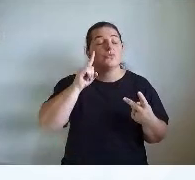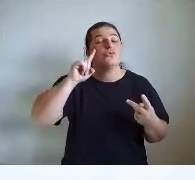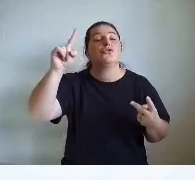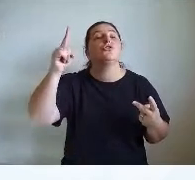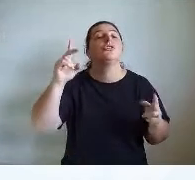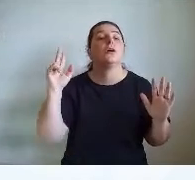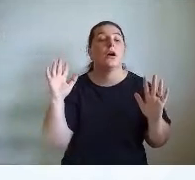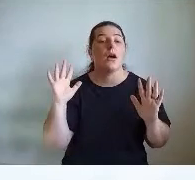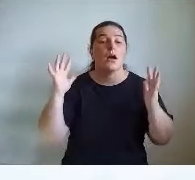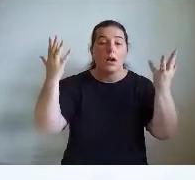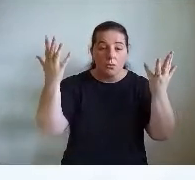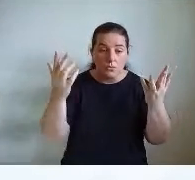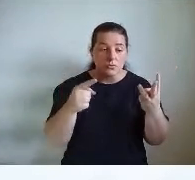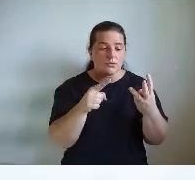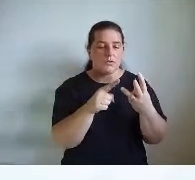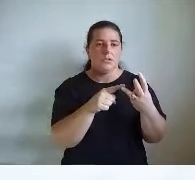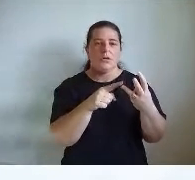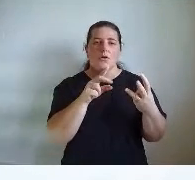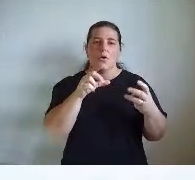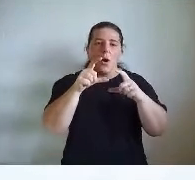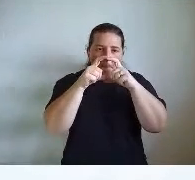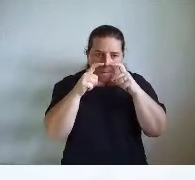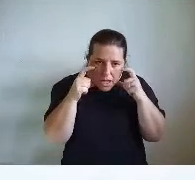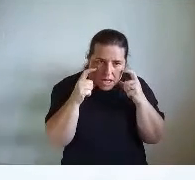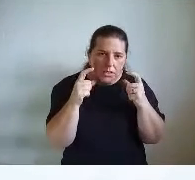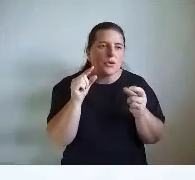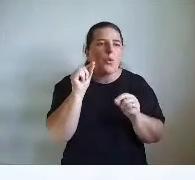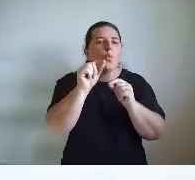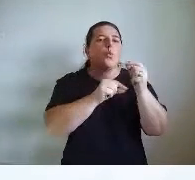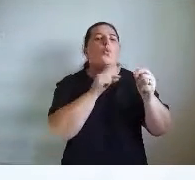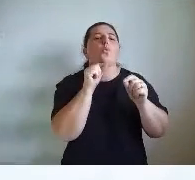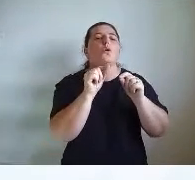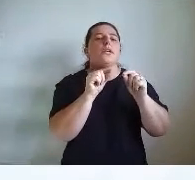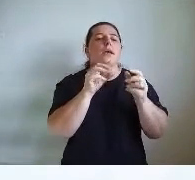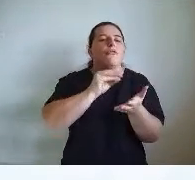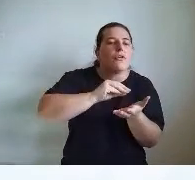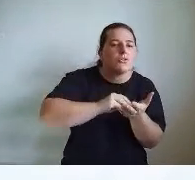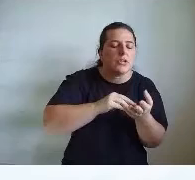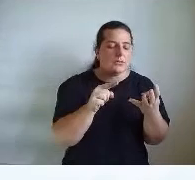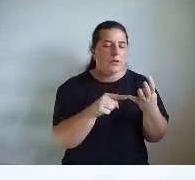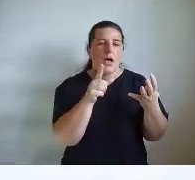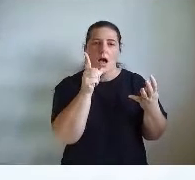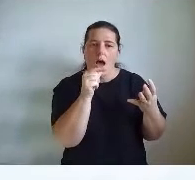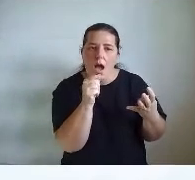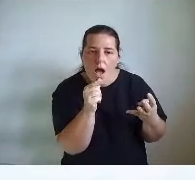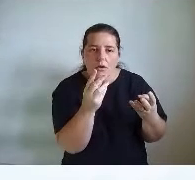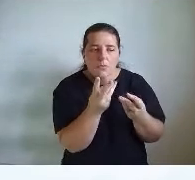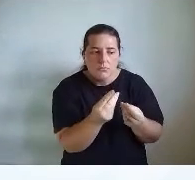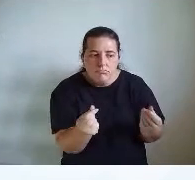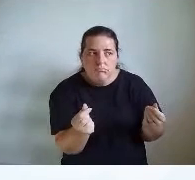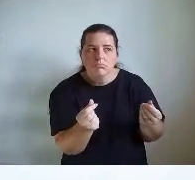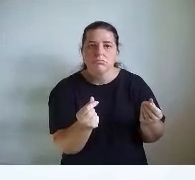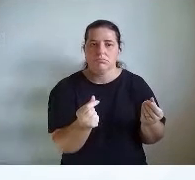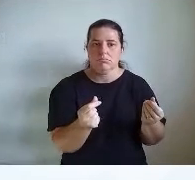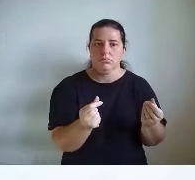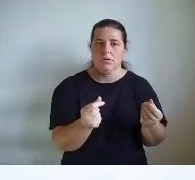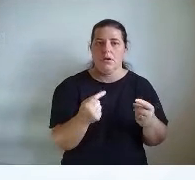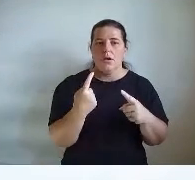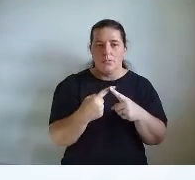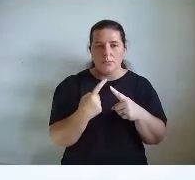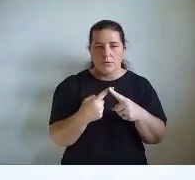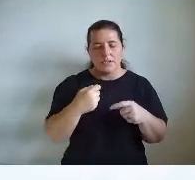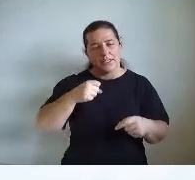assim, daquela denúncia, é máscara, é falta de ventilação na sala, é água potável, porque se nós formos analisar os protocolos